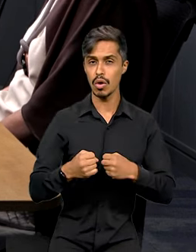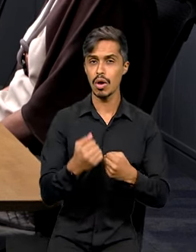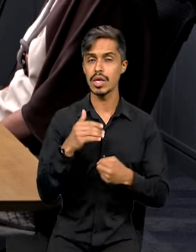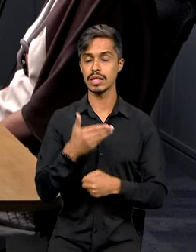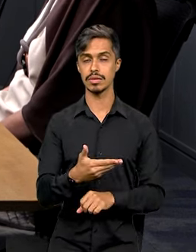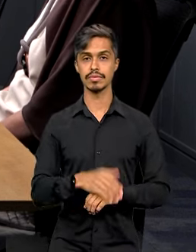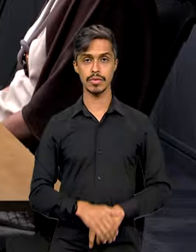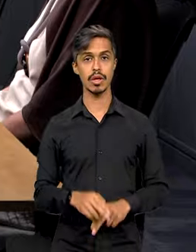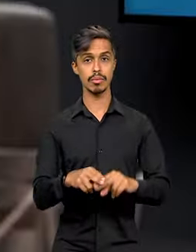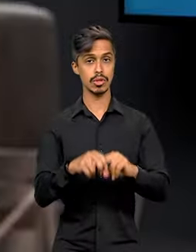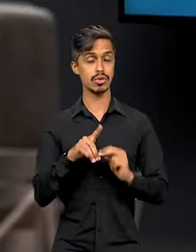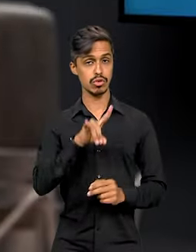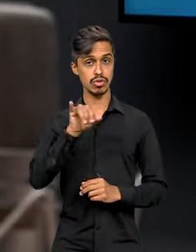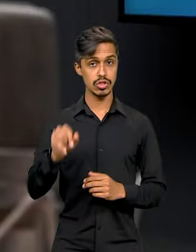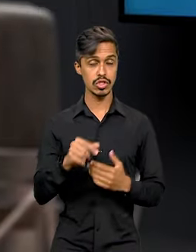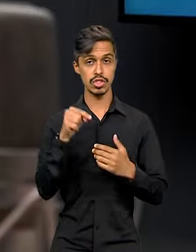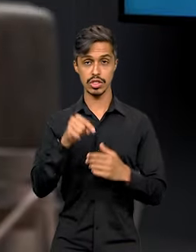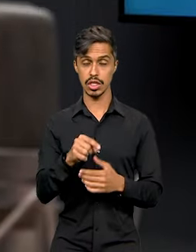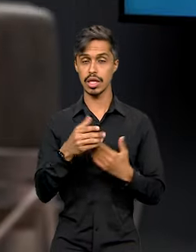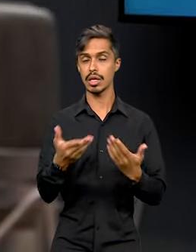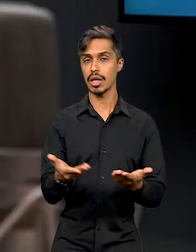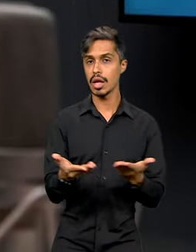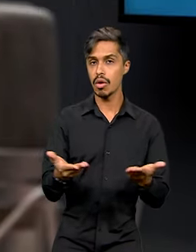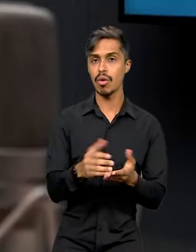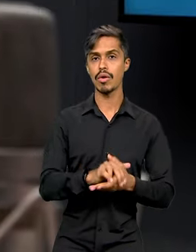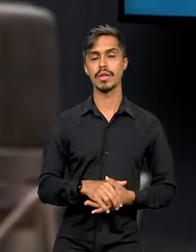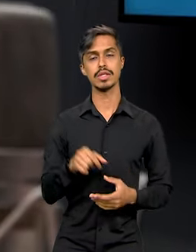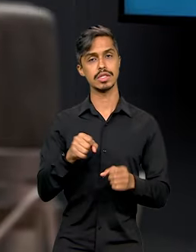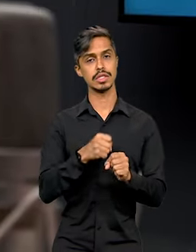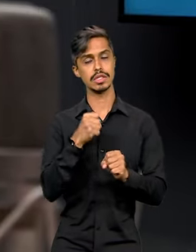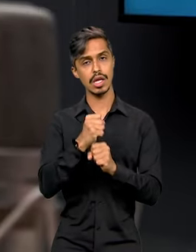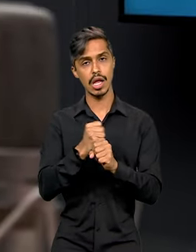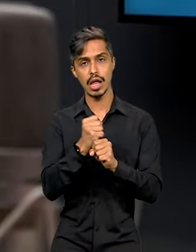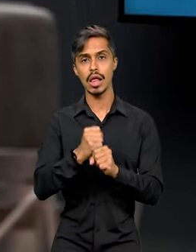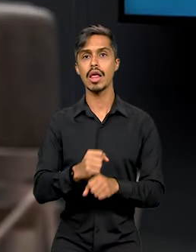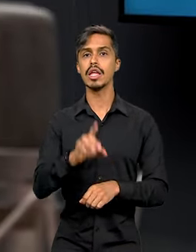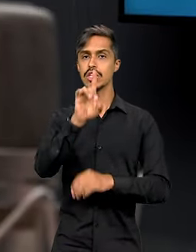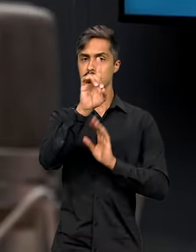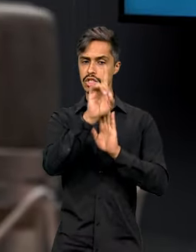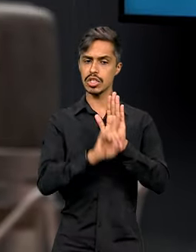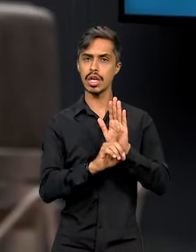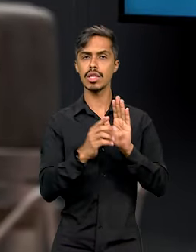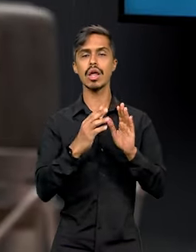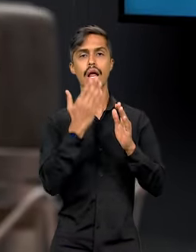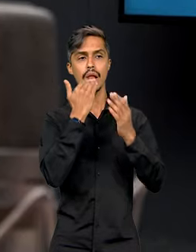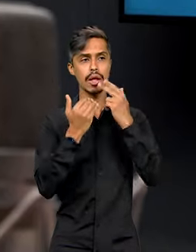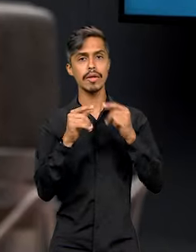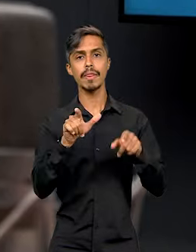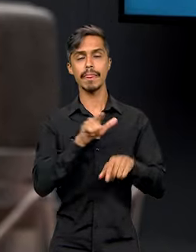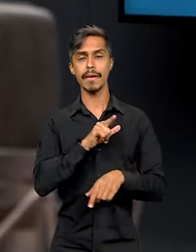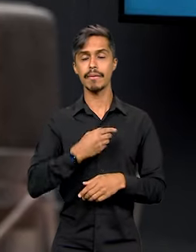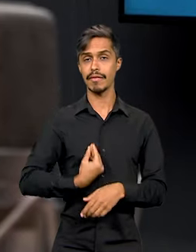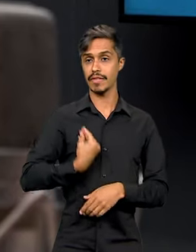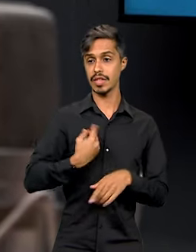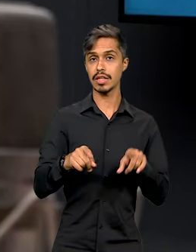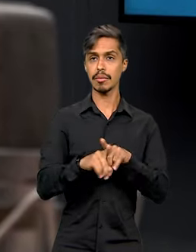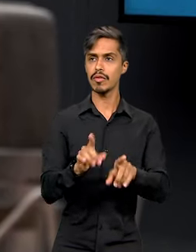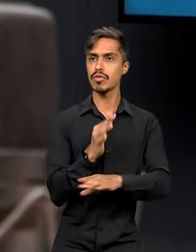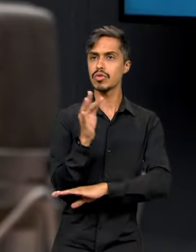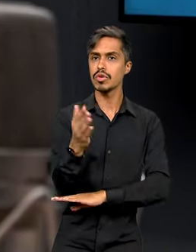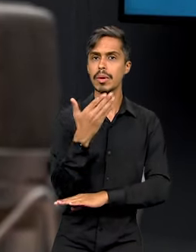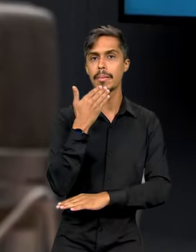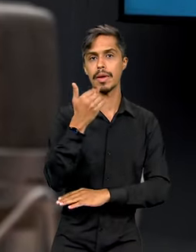actualmente por ISO o tema do Dia Mundial da Alimentação dest ano direito à alimentação para uma vida e um futuro